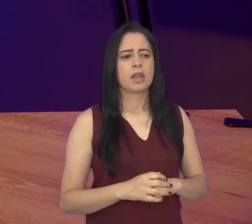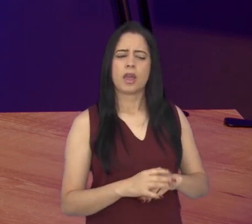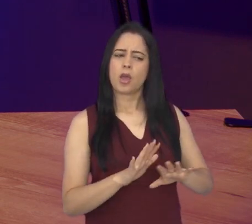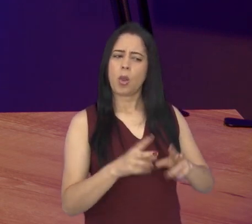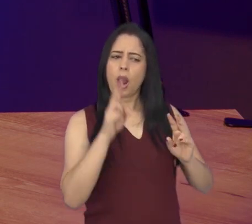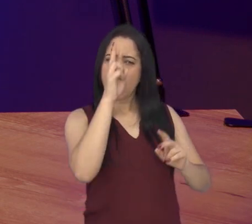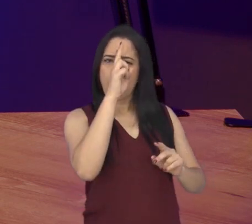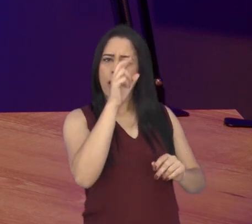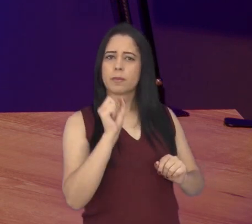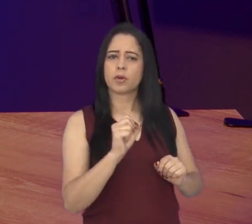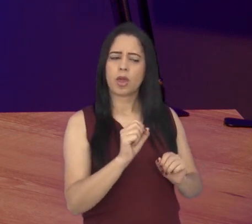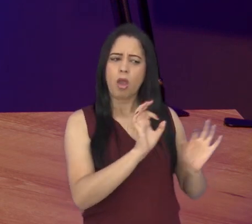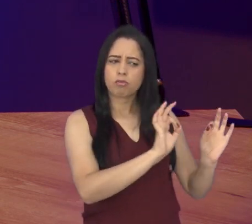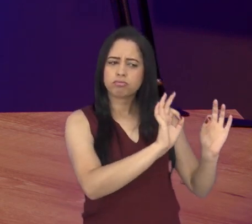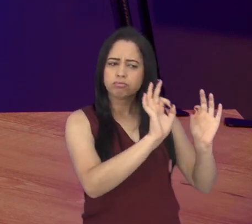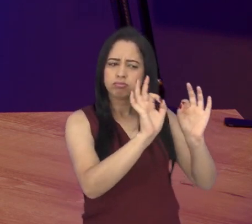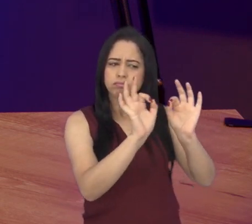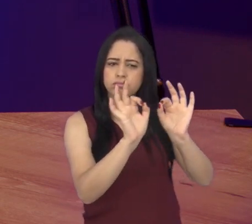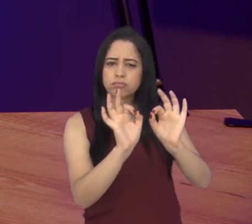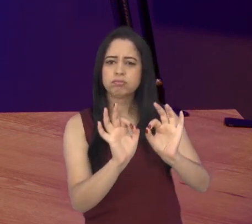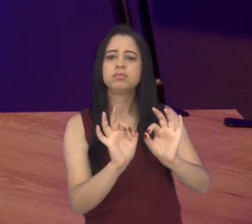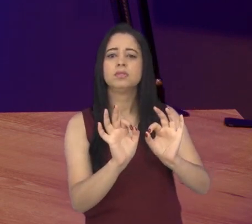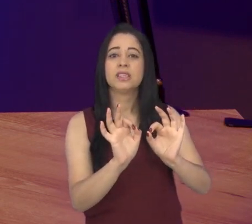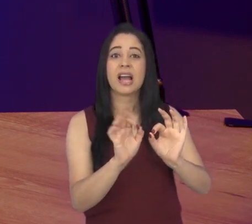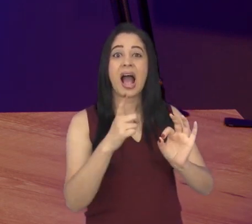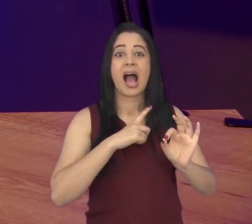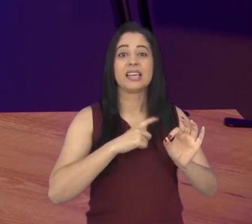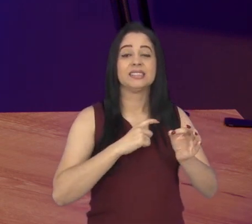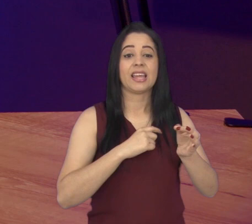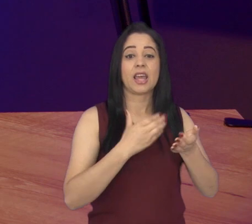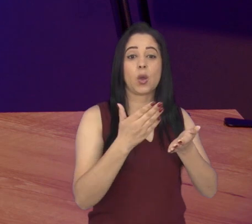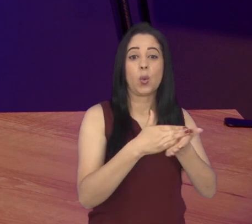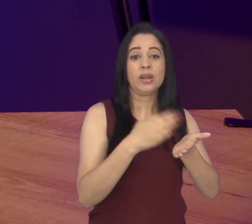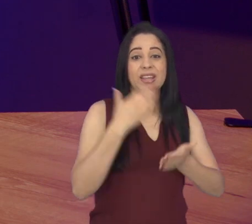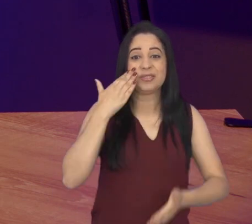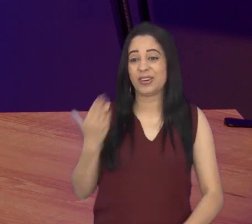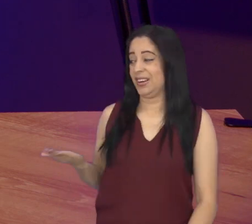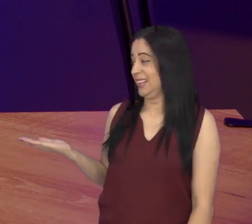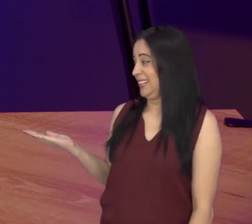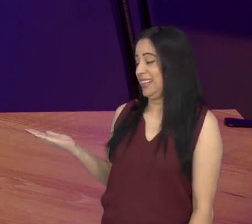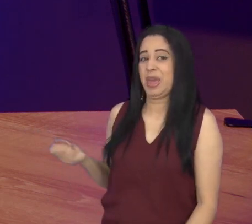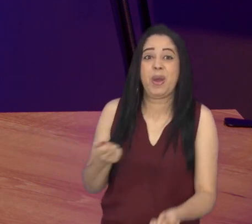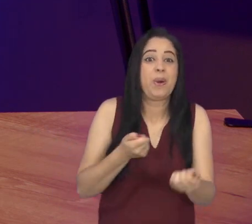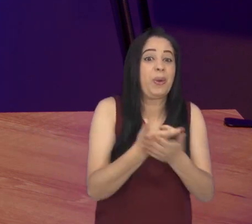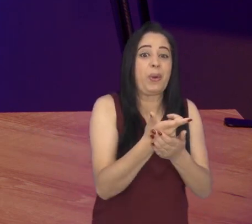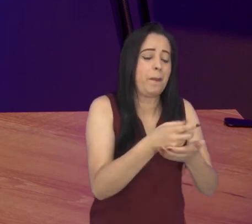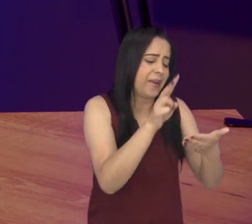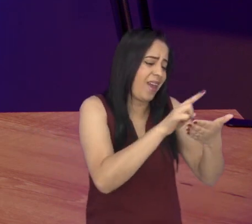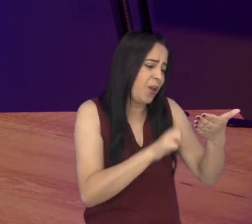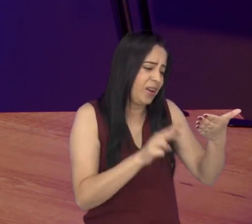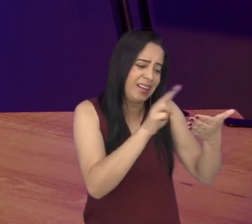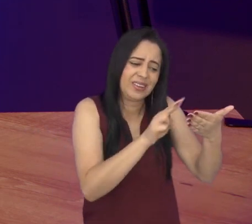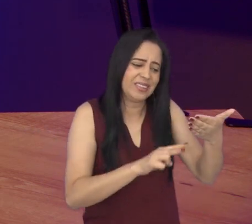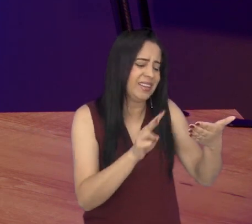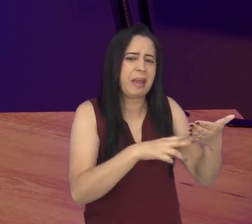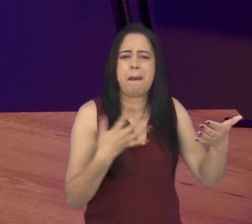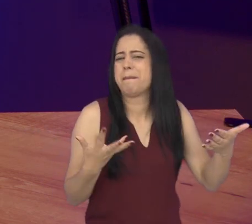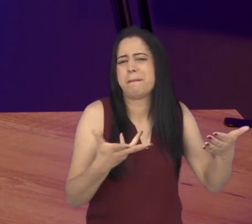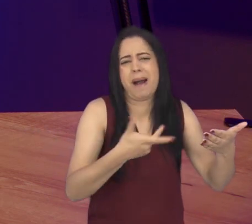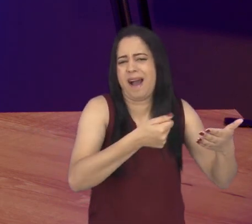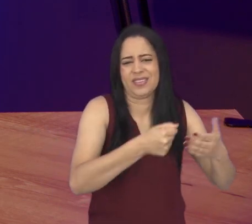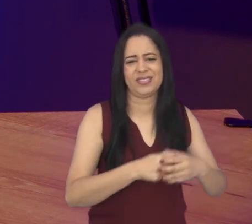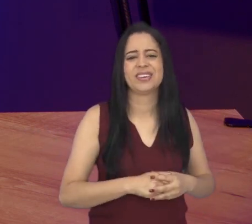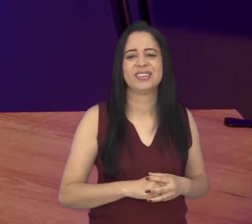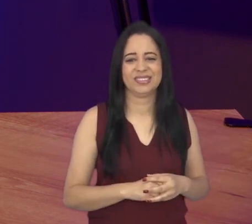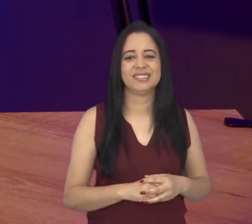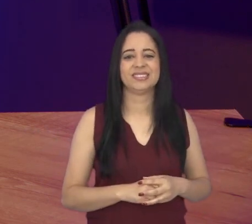tava, Harry Potter já tava ali na metade, mas eu lembro que eu consegui acompanhar. Lembro quando saiu o último livro, peguei o último livro, li o final sem